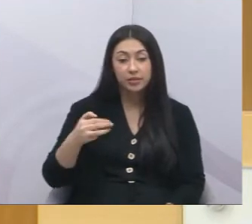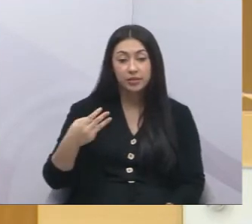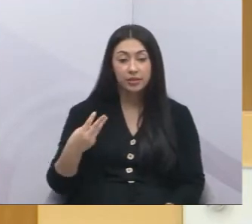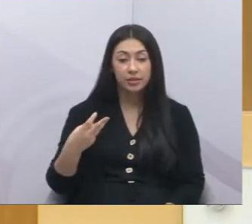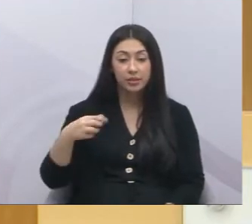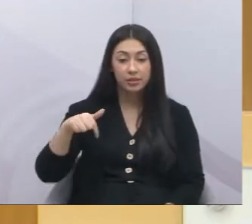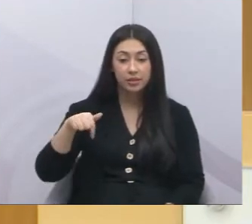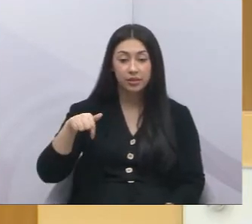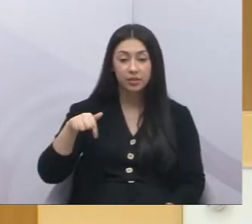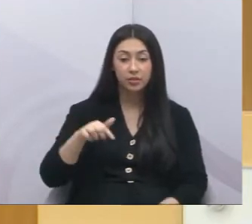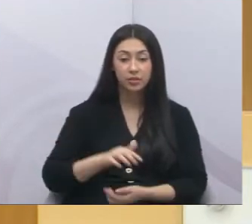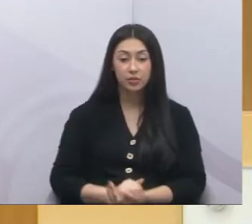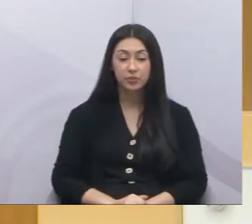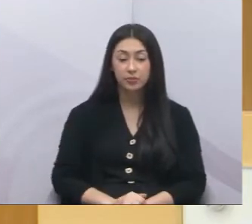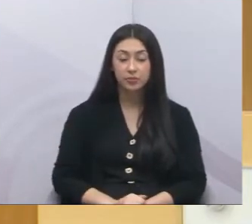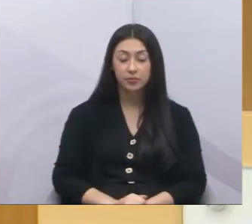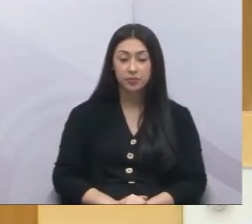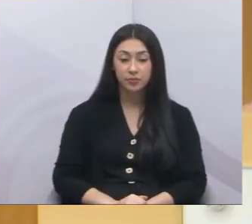395-365-37.